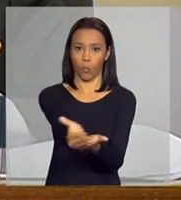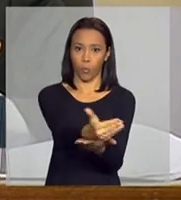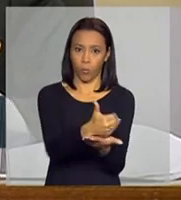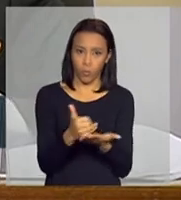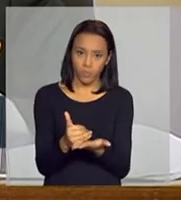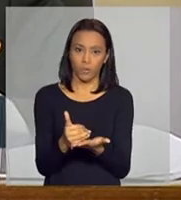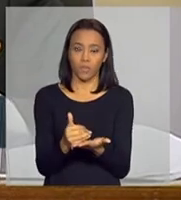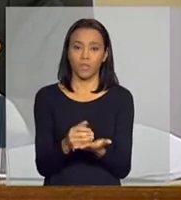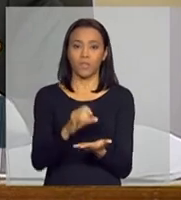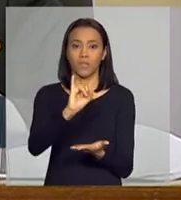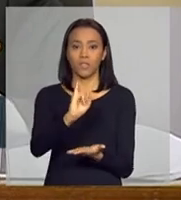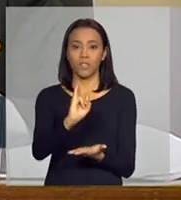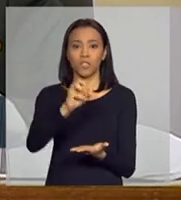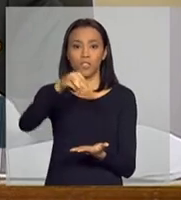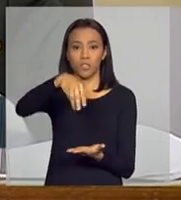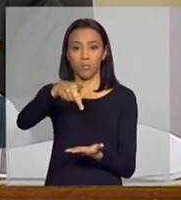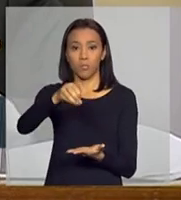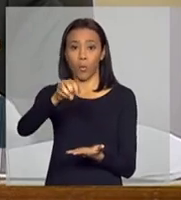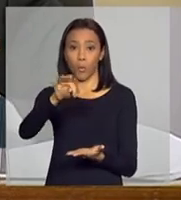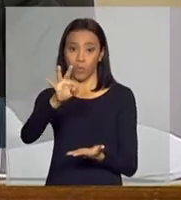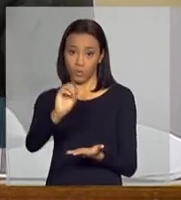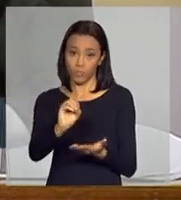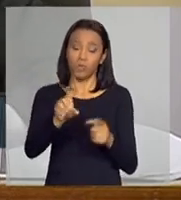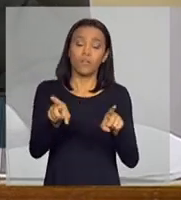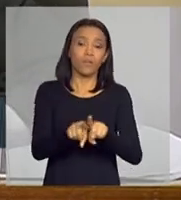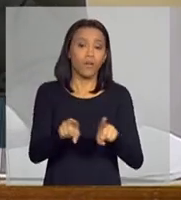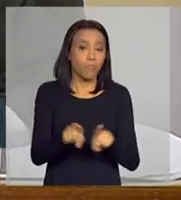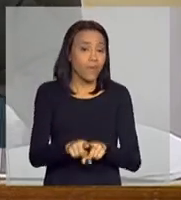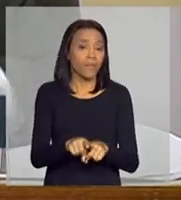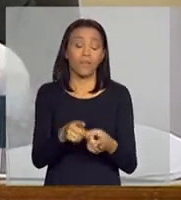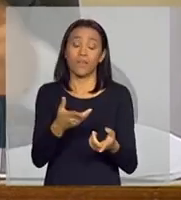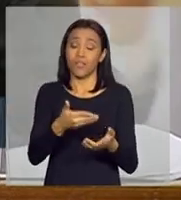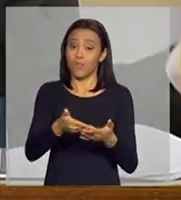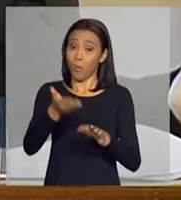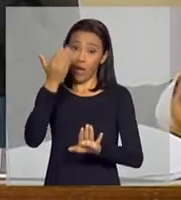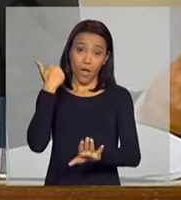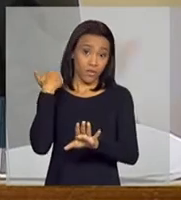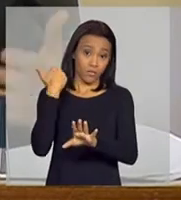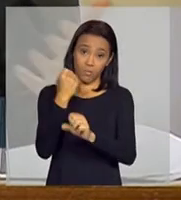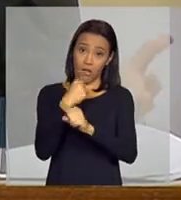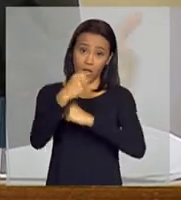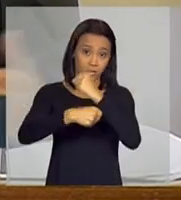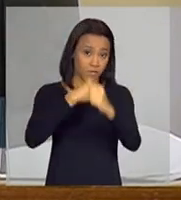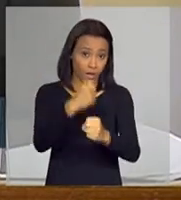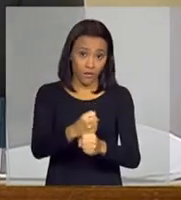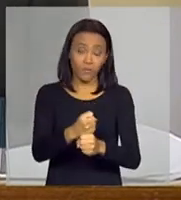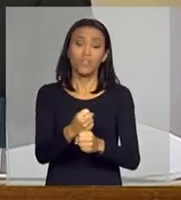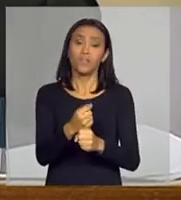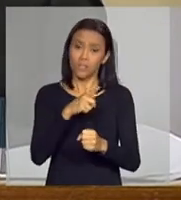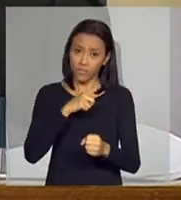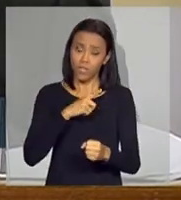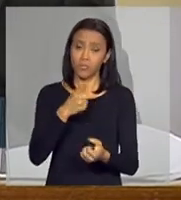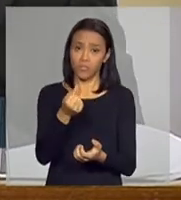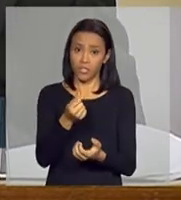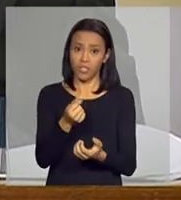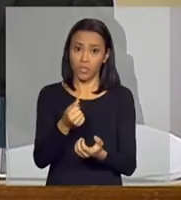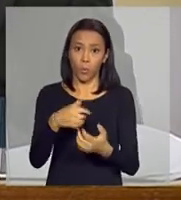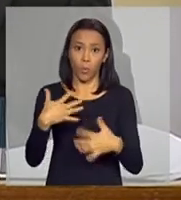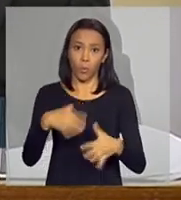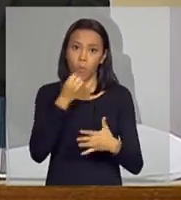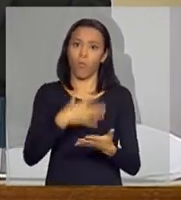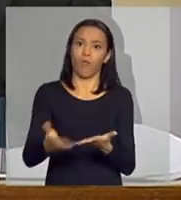é e só o ano passado também nós não tivemos receitas são urinário porém todos os anos anteriores tivemos receita extraordinária